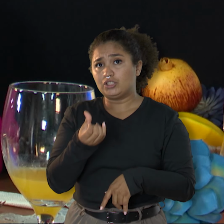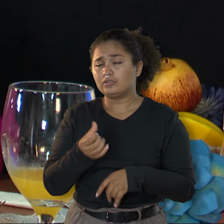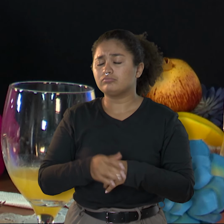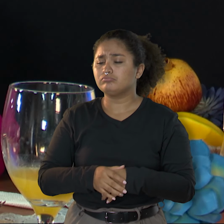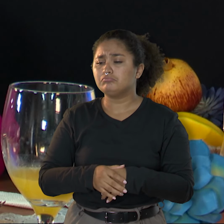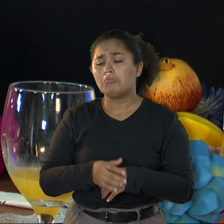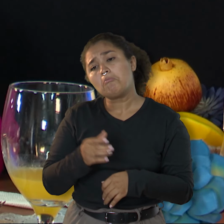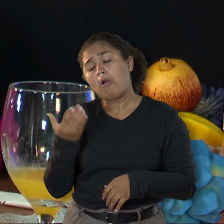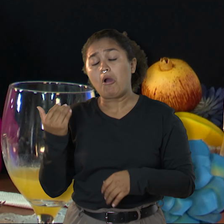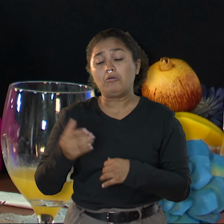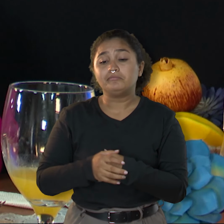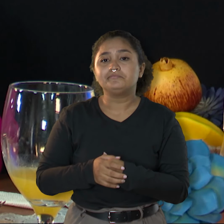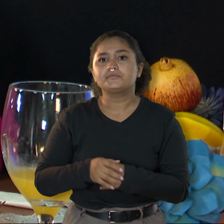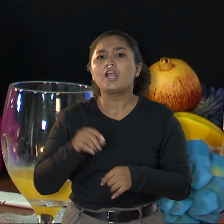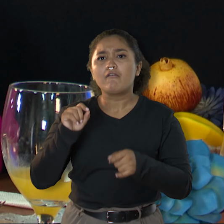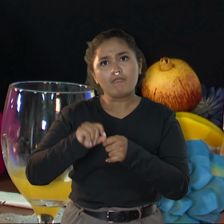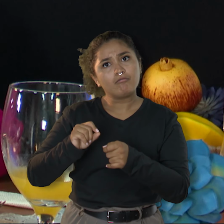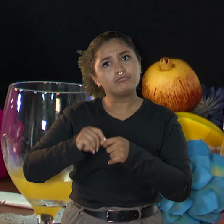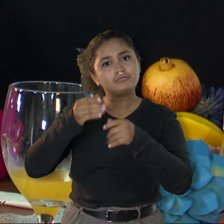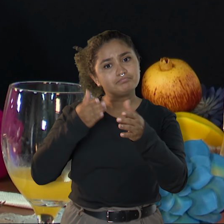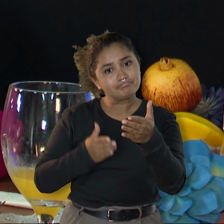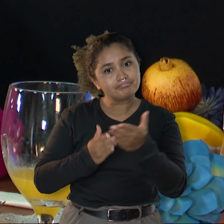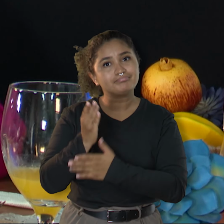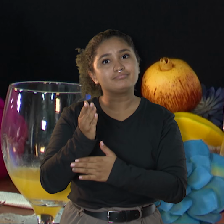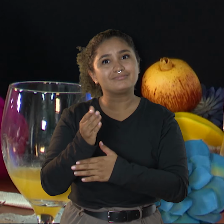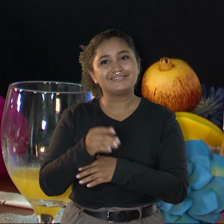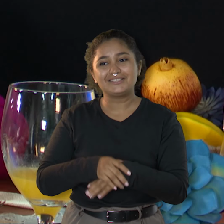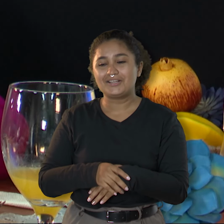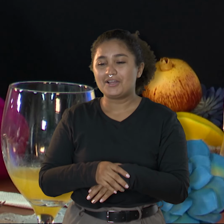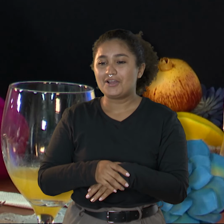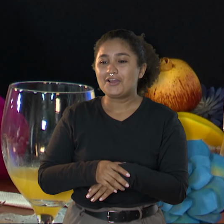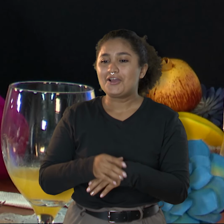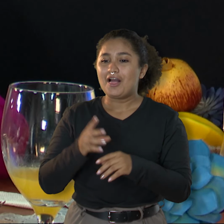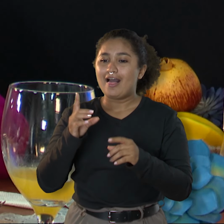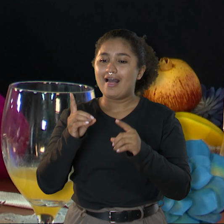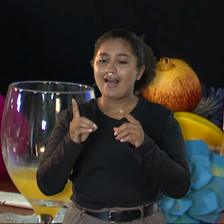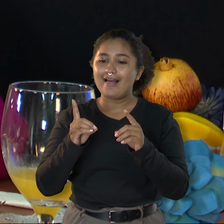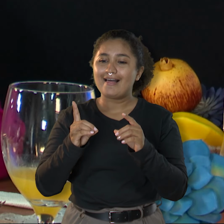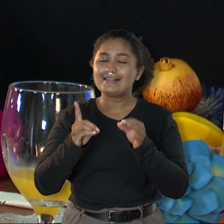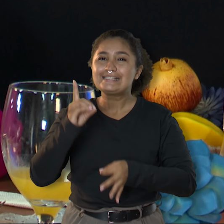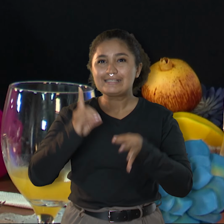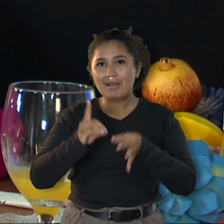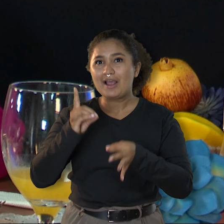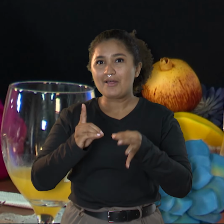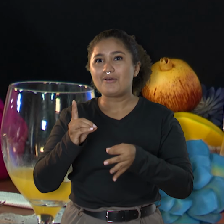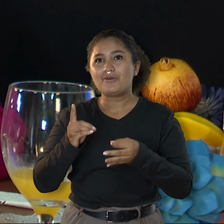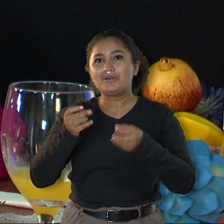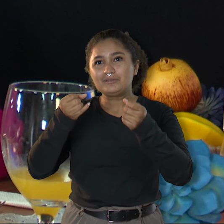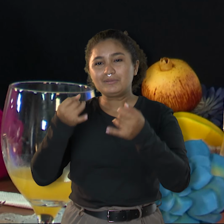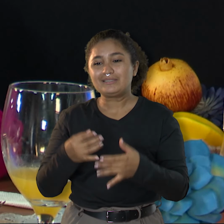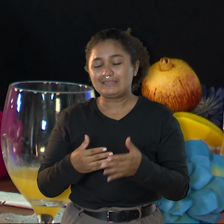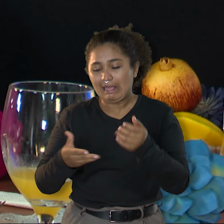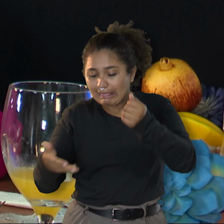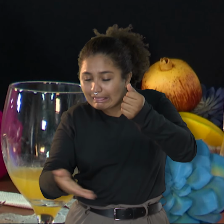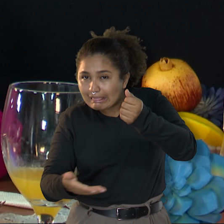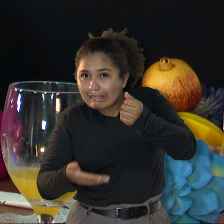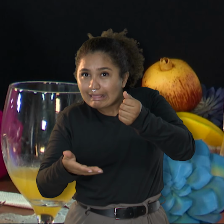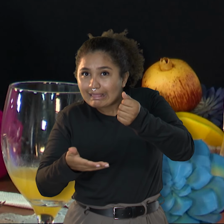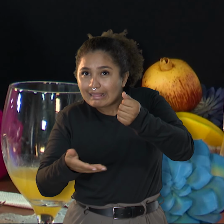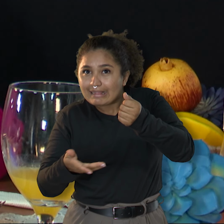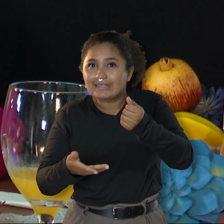falei, vamos. Aí eu fiz e passei. Passei, como diz o desembargador Miro, né? Desembargador Lupecino, passei na 40ª